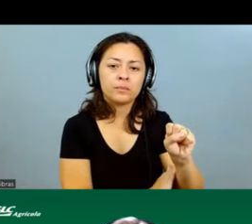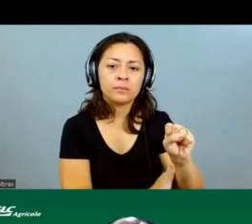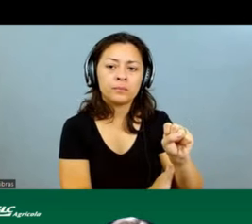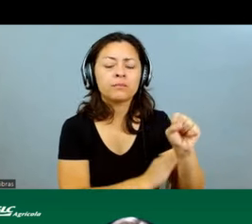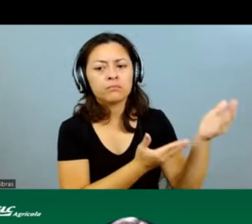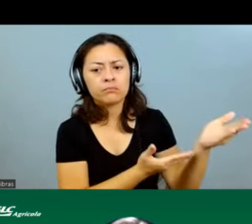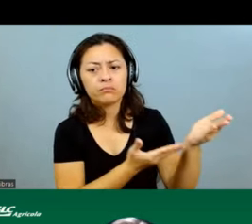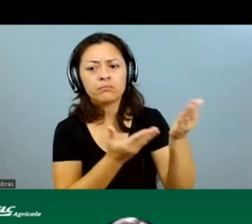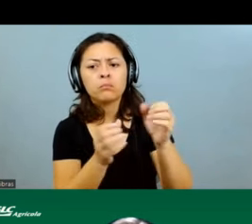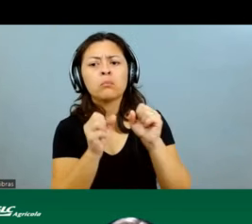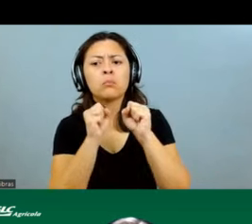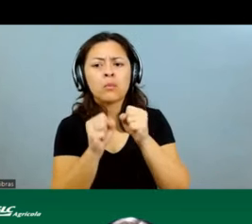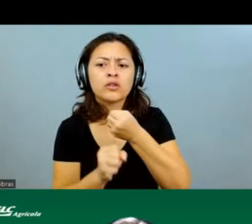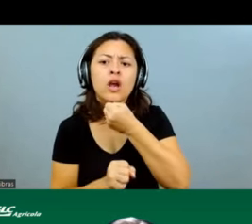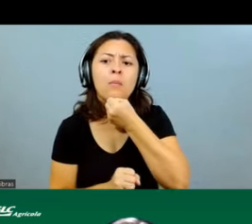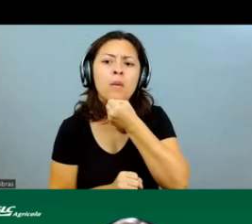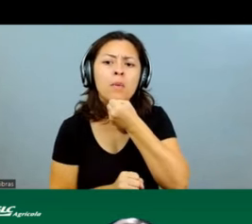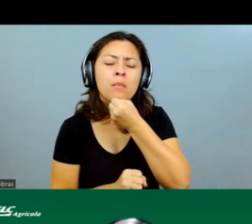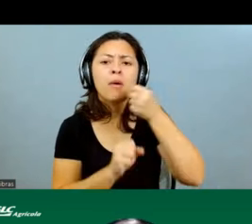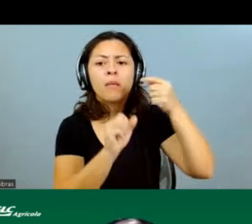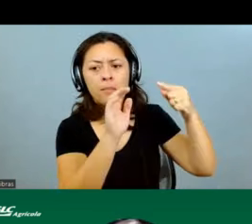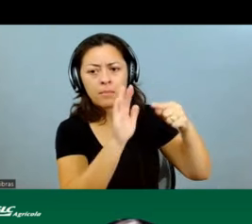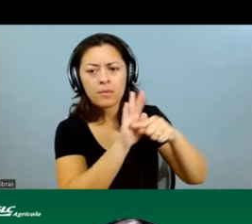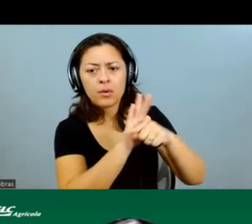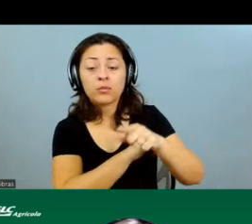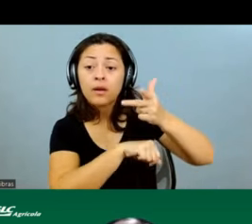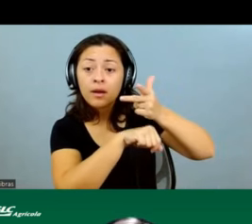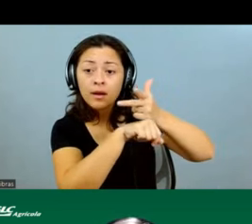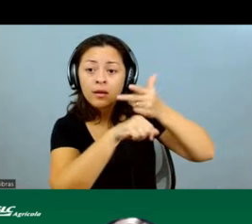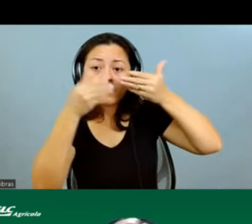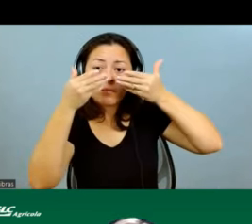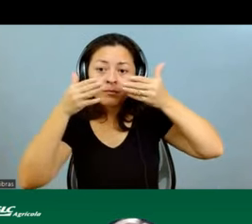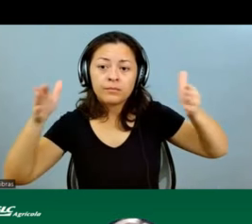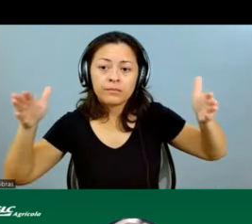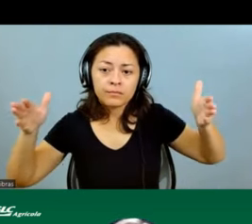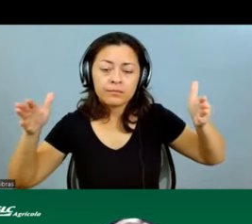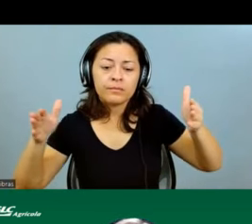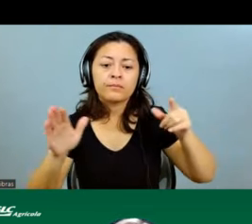pode abrir o seu microfone e a sua câmera para fazer a sua